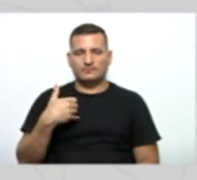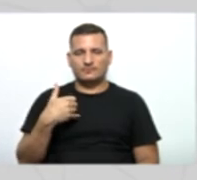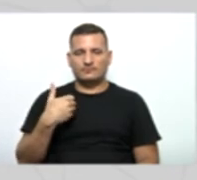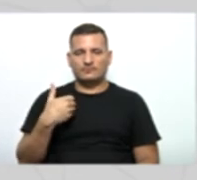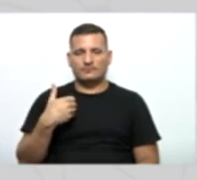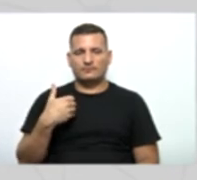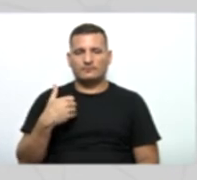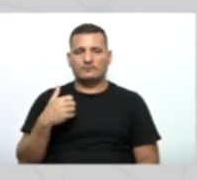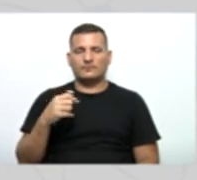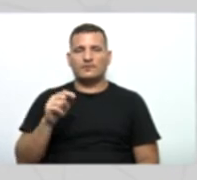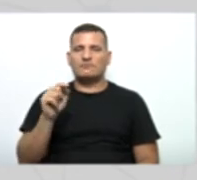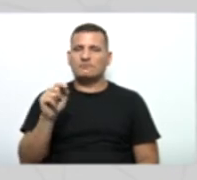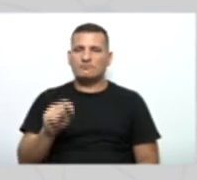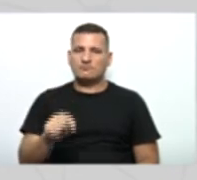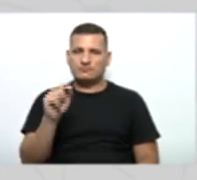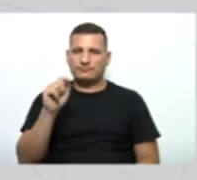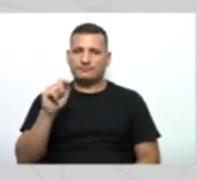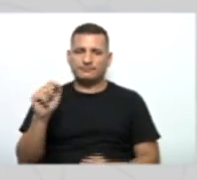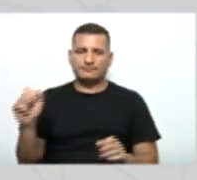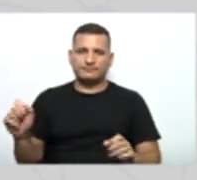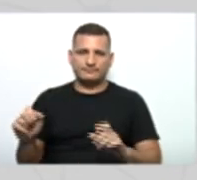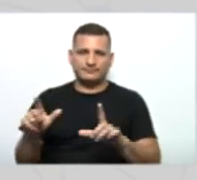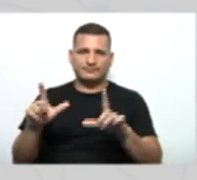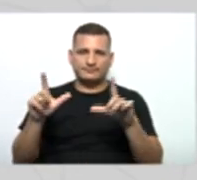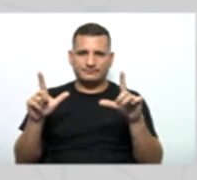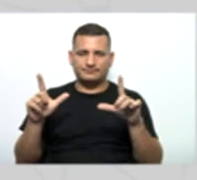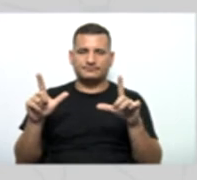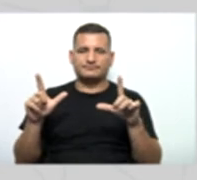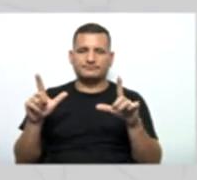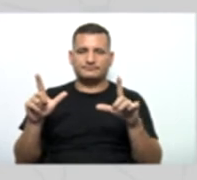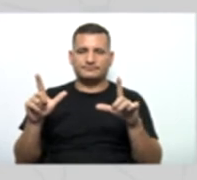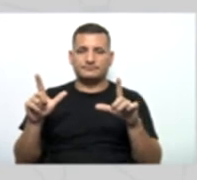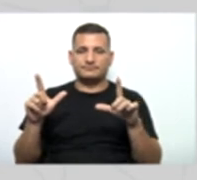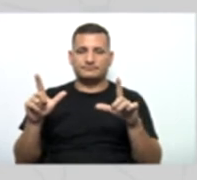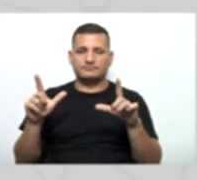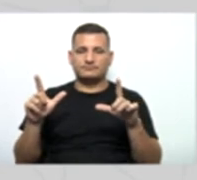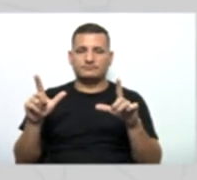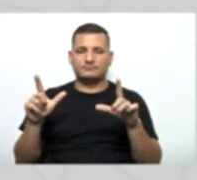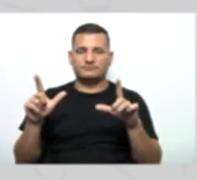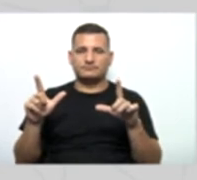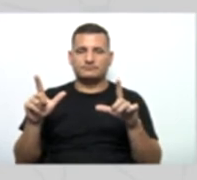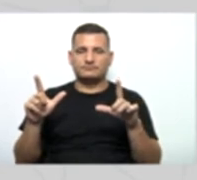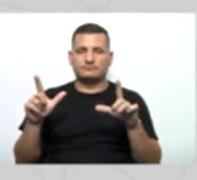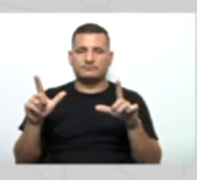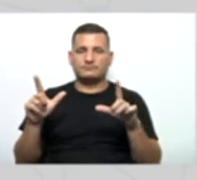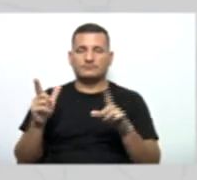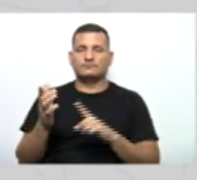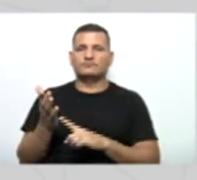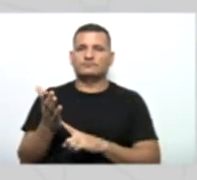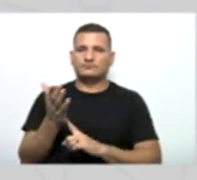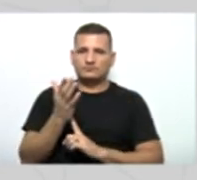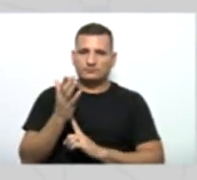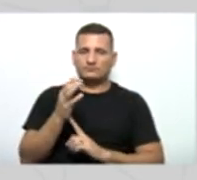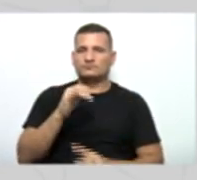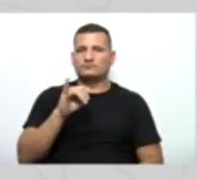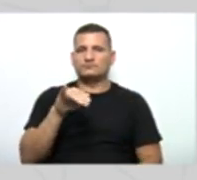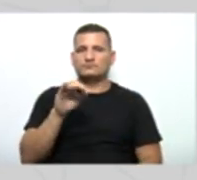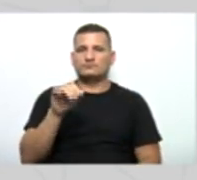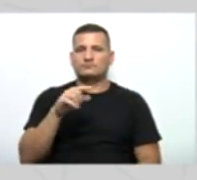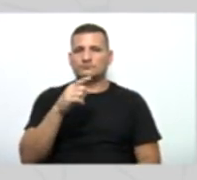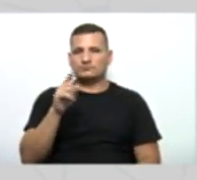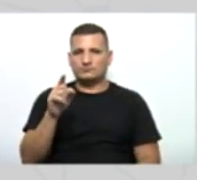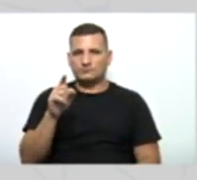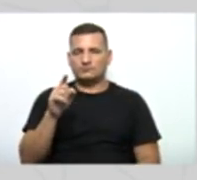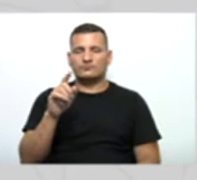e executar o programa do jeito que ele está aqui, ele vai executar, aí vai mostrar lá na tela o nome João, e logo